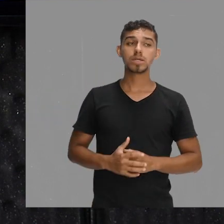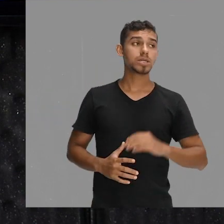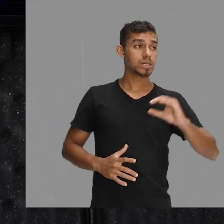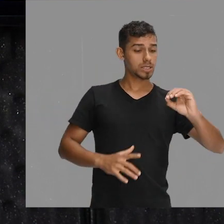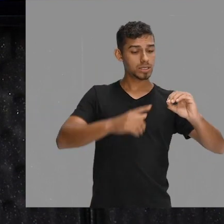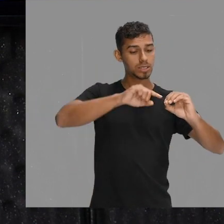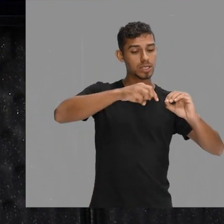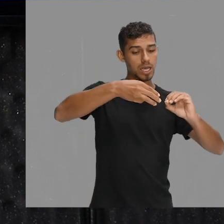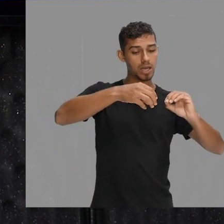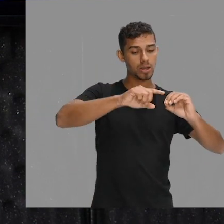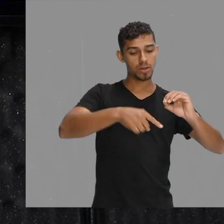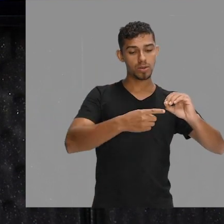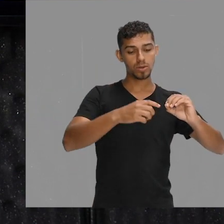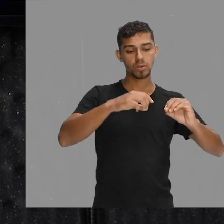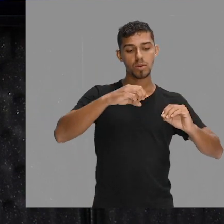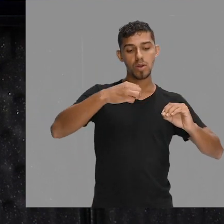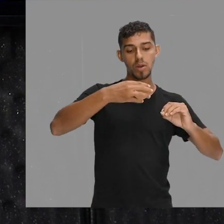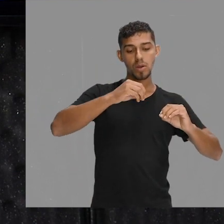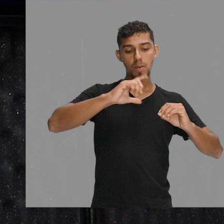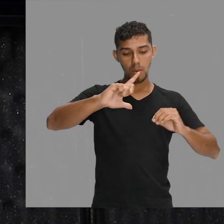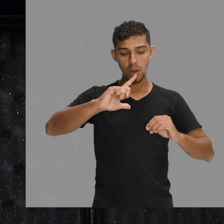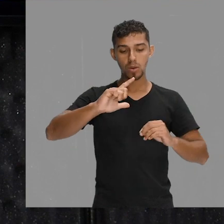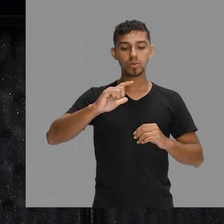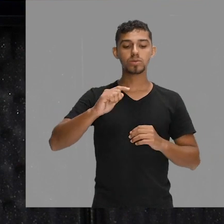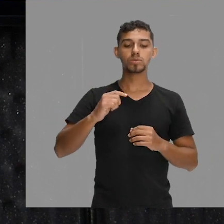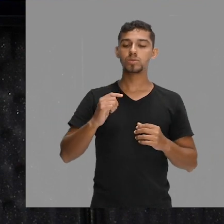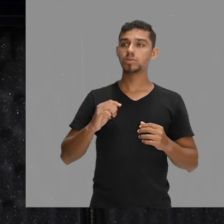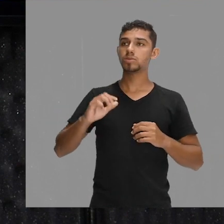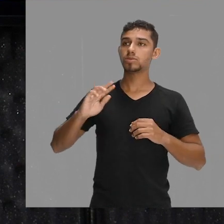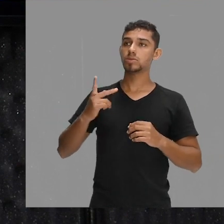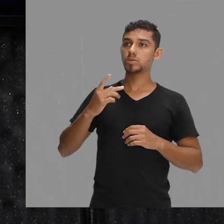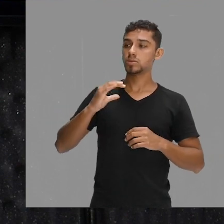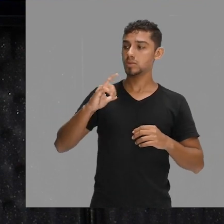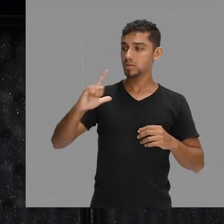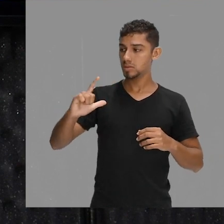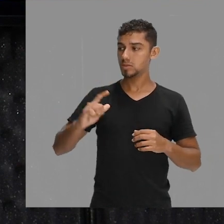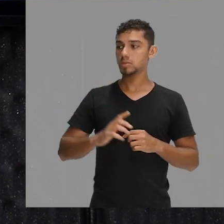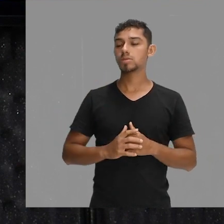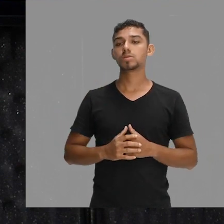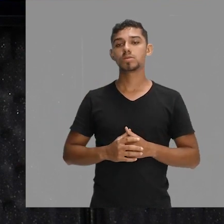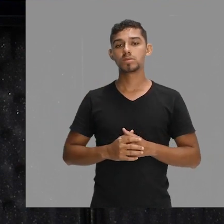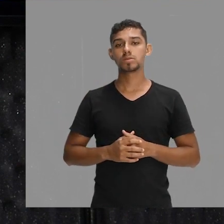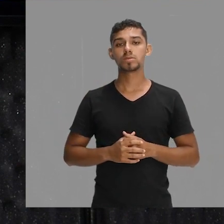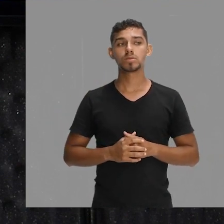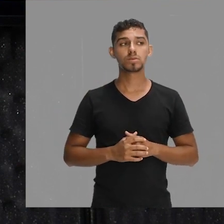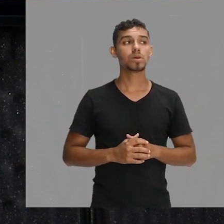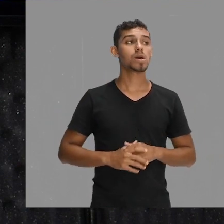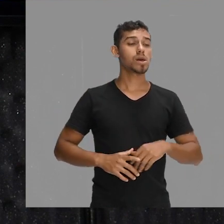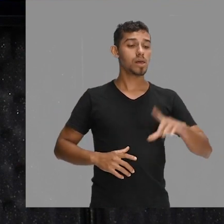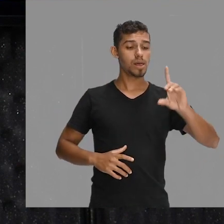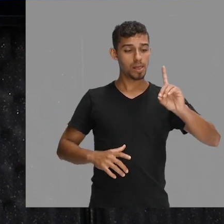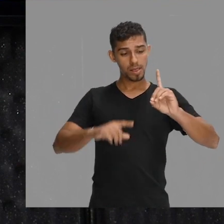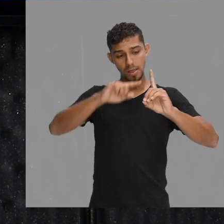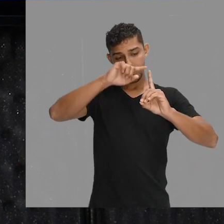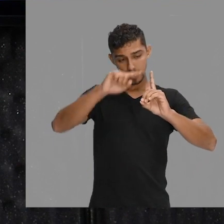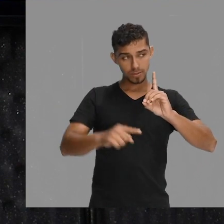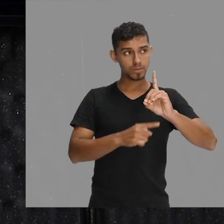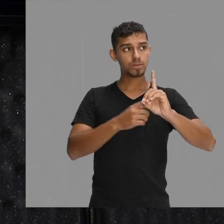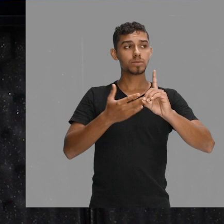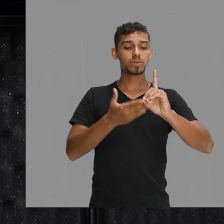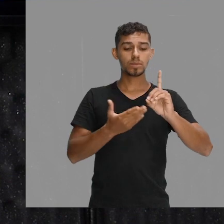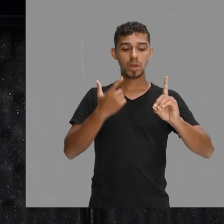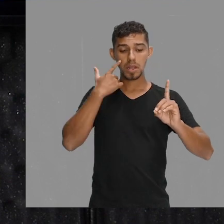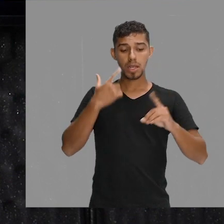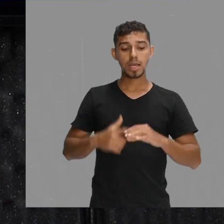HCl, 0,1 vezes 2, eu vou ter 0,2 mol de partículas. Letra D, 0,2 mol